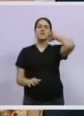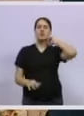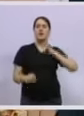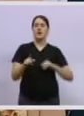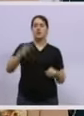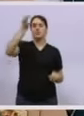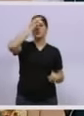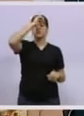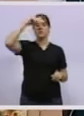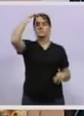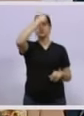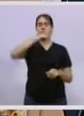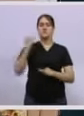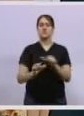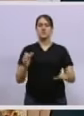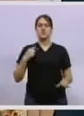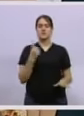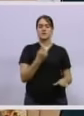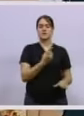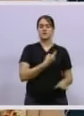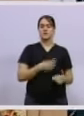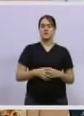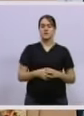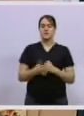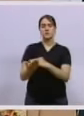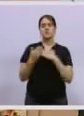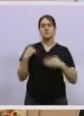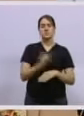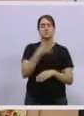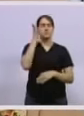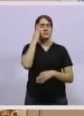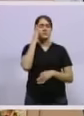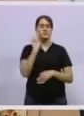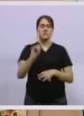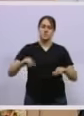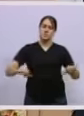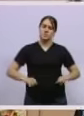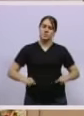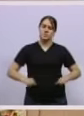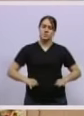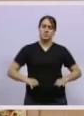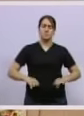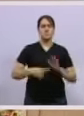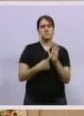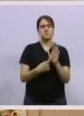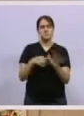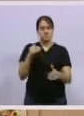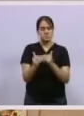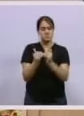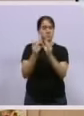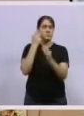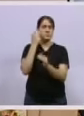Espírito Santo agindo em nós, nos ajudando a entender que o sofrimento é processo natural, mas que